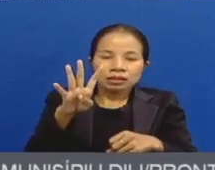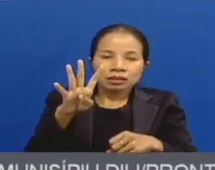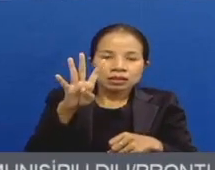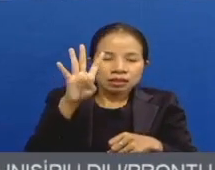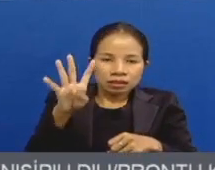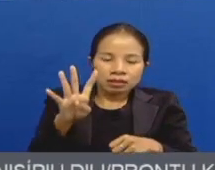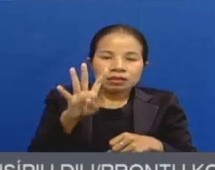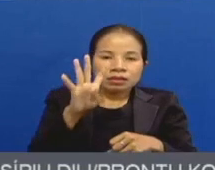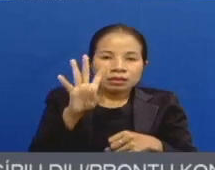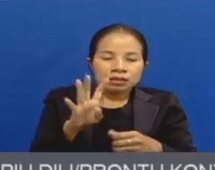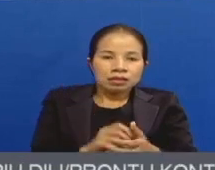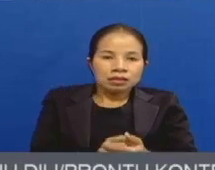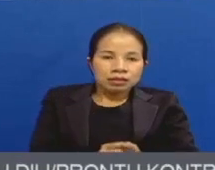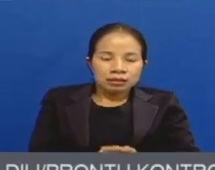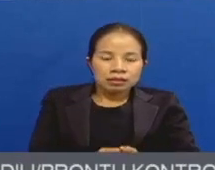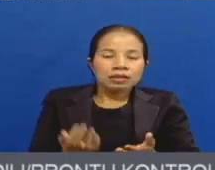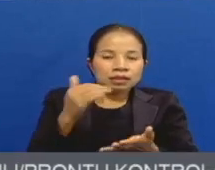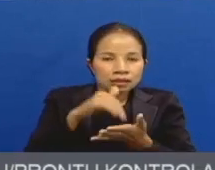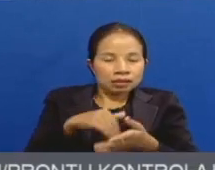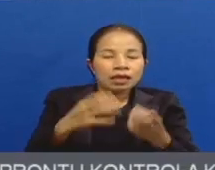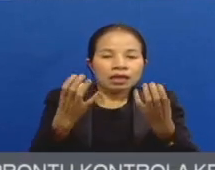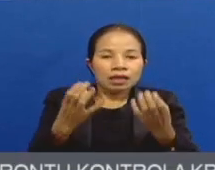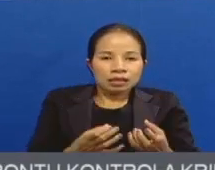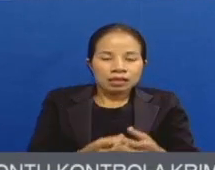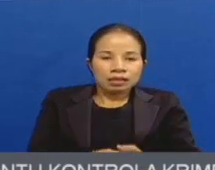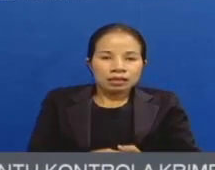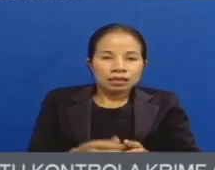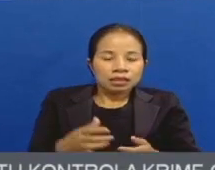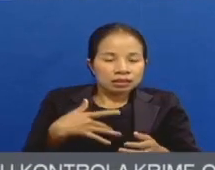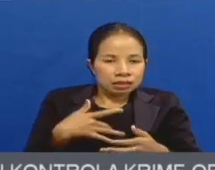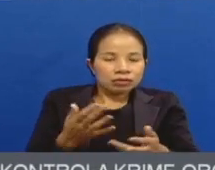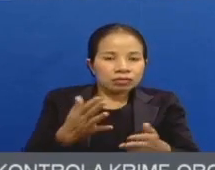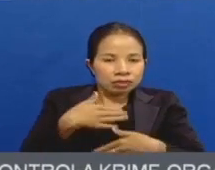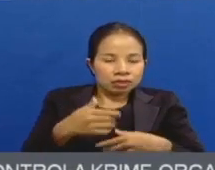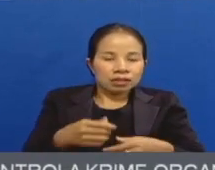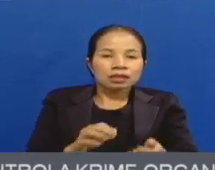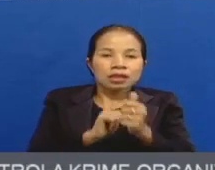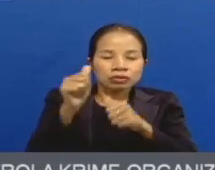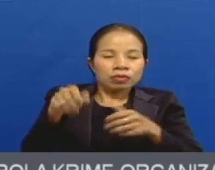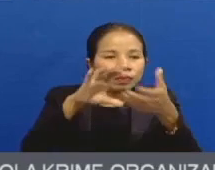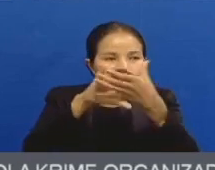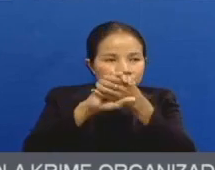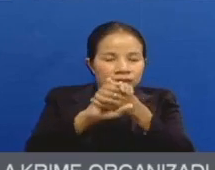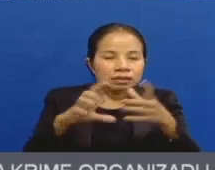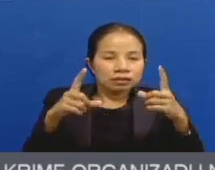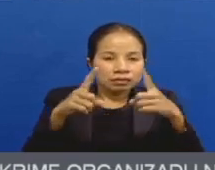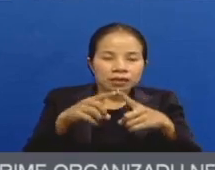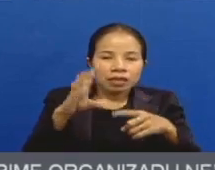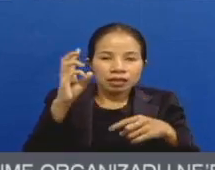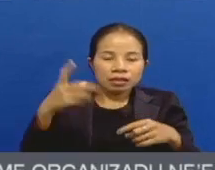tinang hat dalai datang hakarak hato orgulho hakarak hato parabéns Bahia